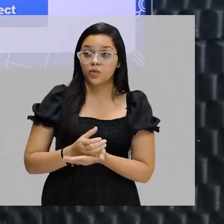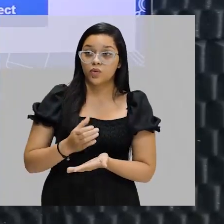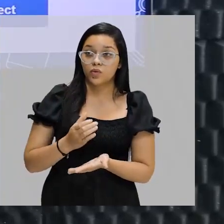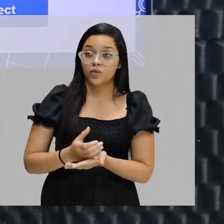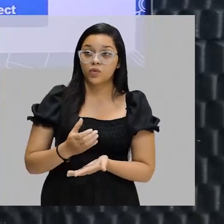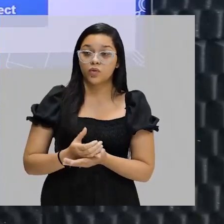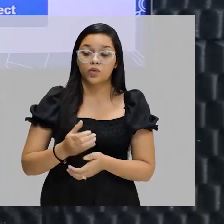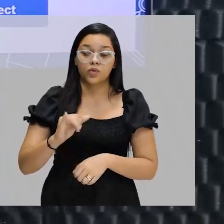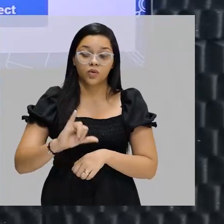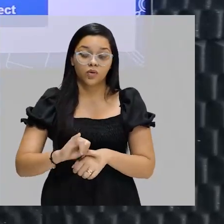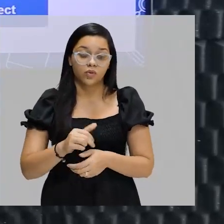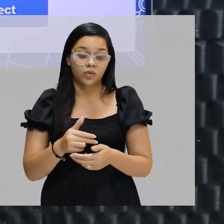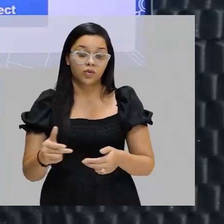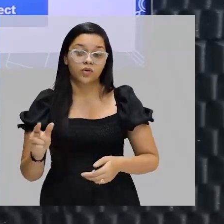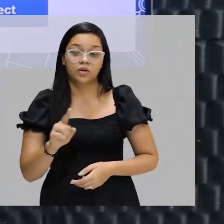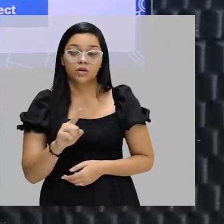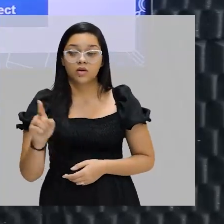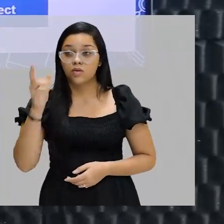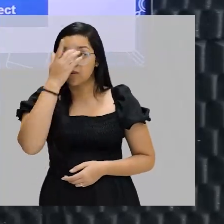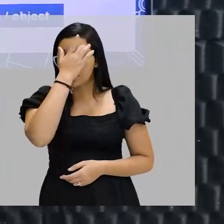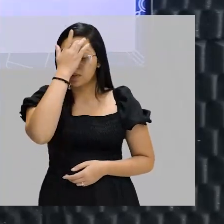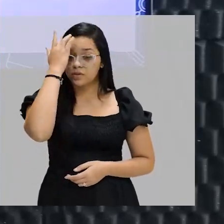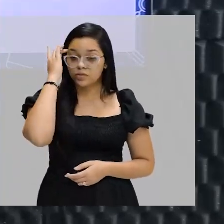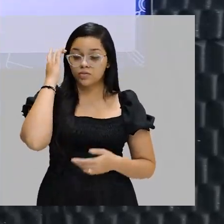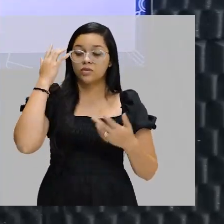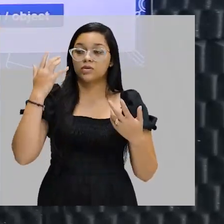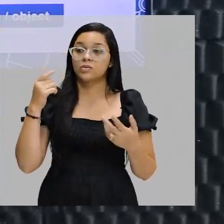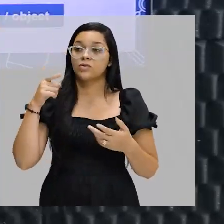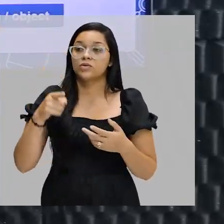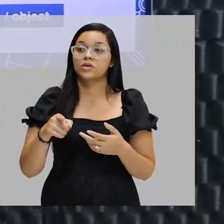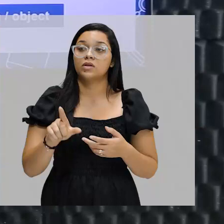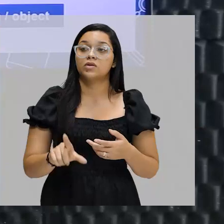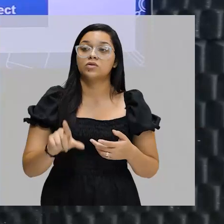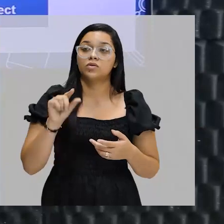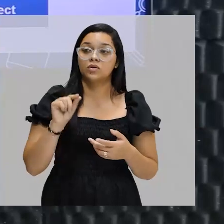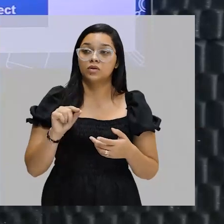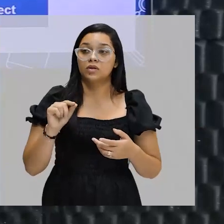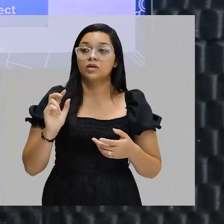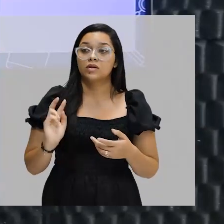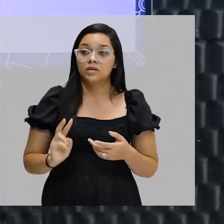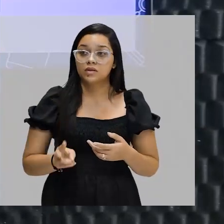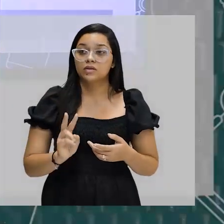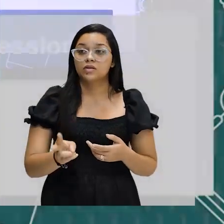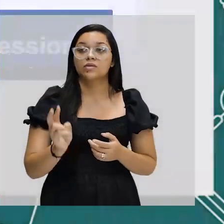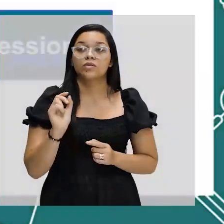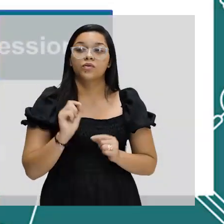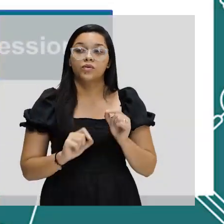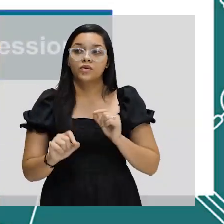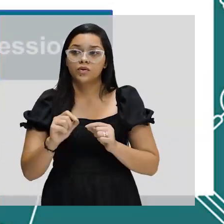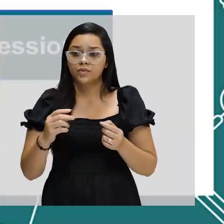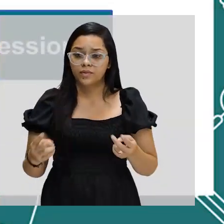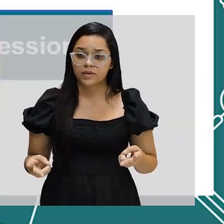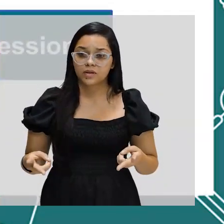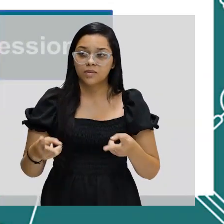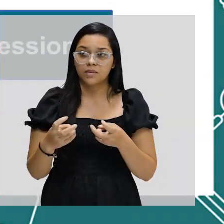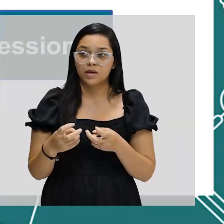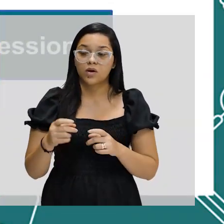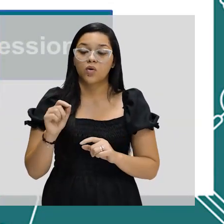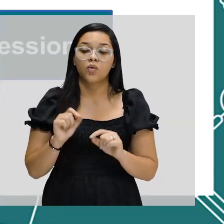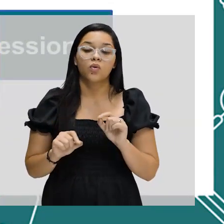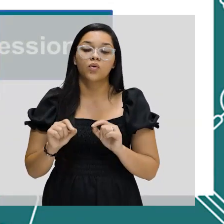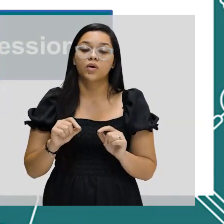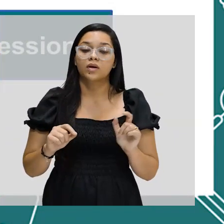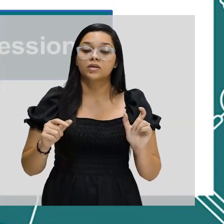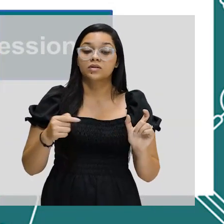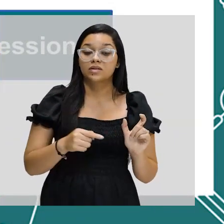um objeto e não uma pessoa. Então, para você determinar, nós sempre vamos observar a que esse